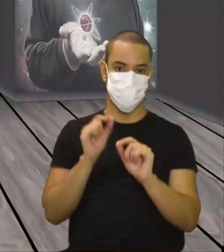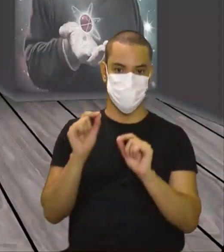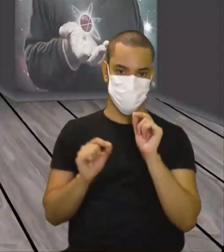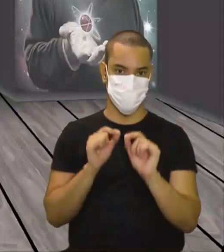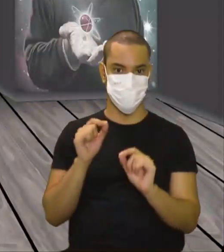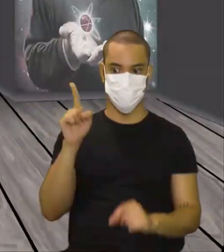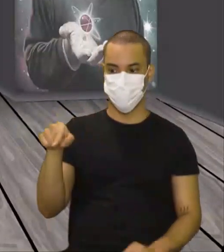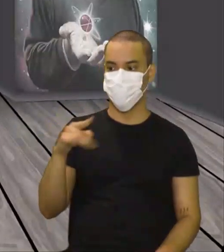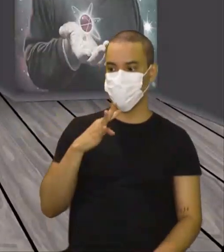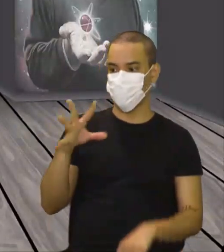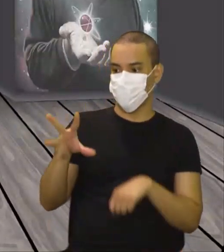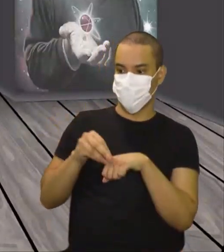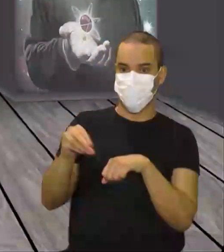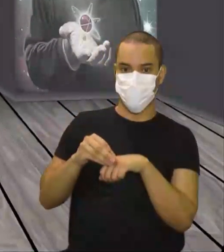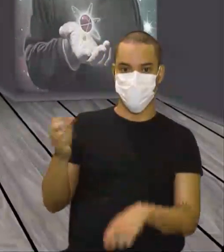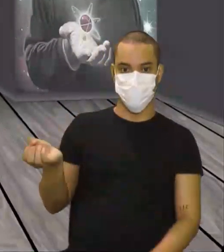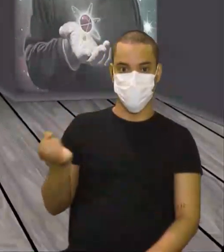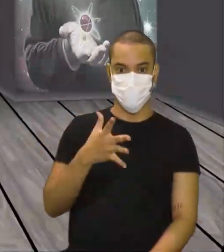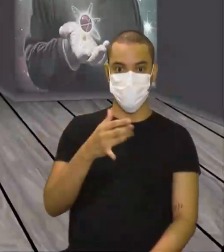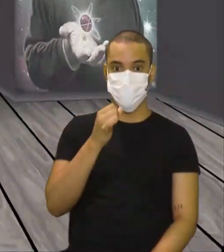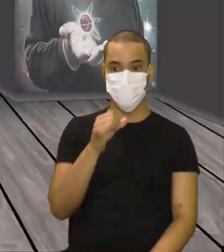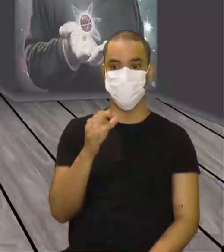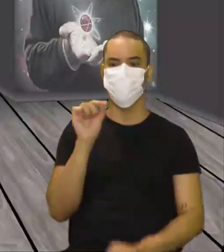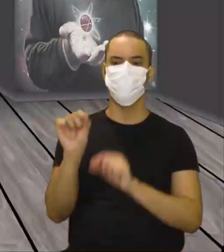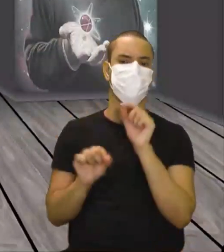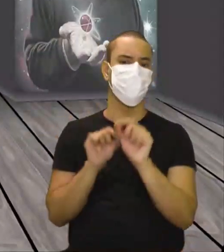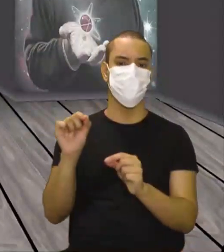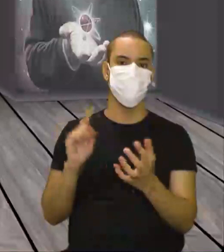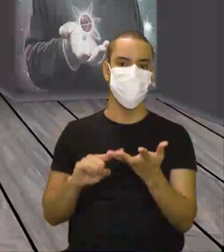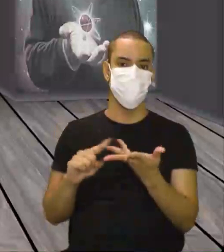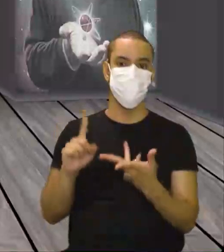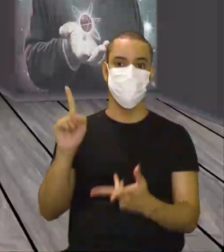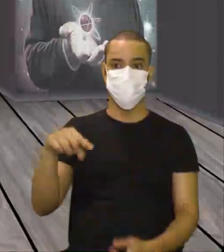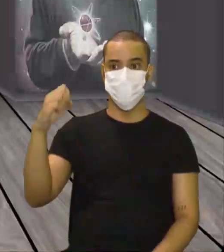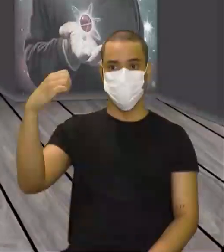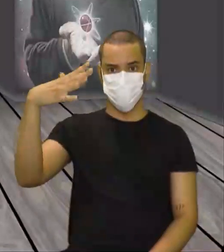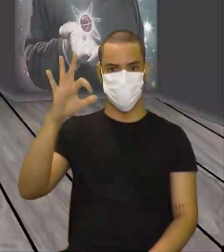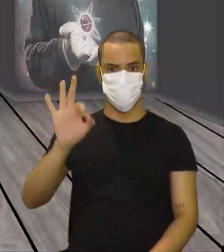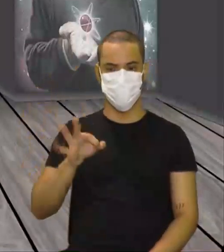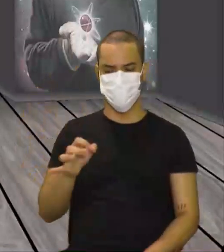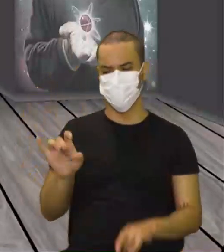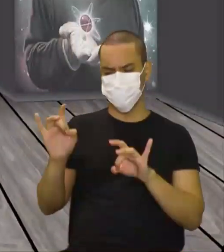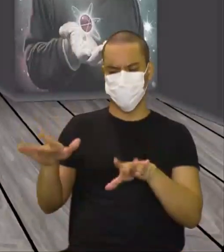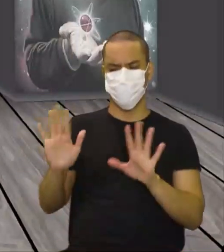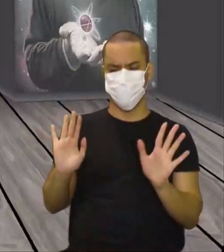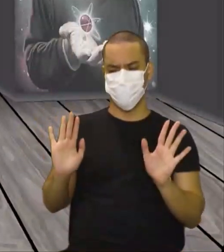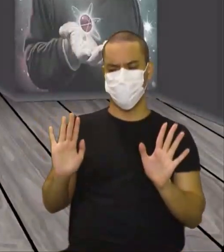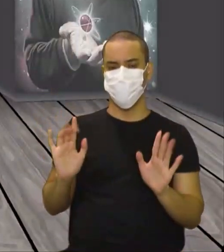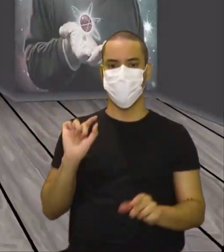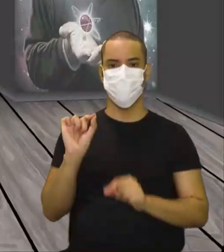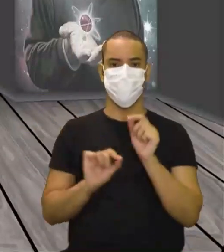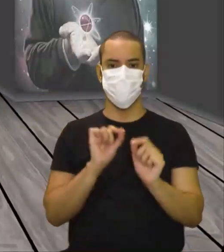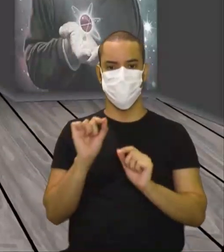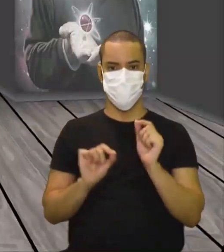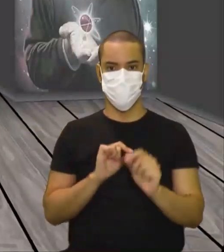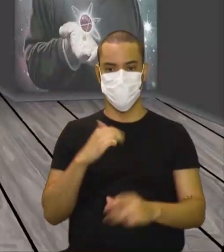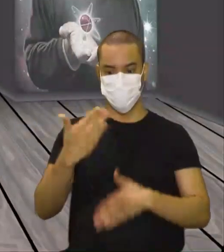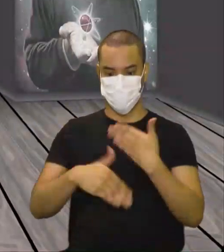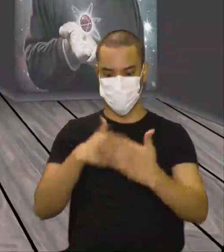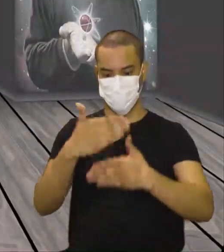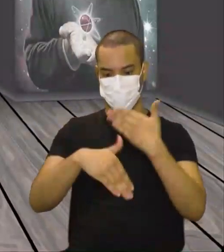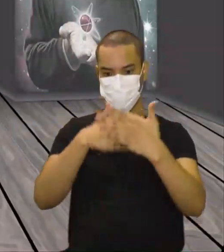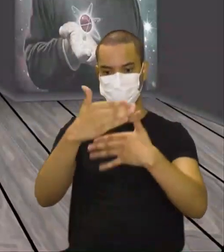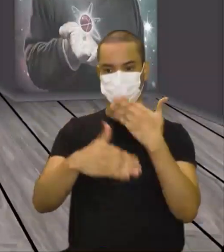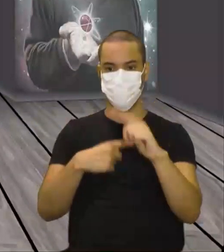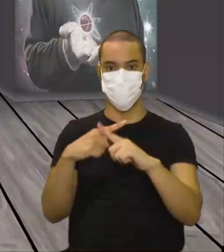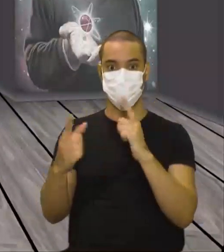isso aqui é um conhecimento novo, energia elétrica, o que é isso? Acende uma lâmpada, legal, mas deixa aí. Aí foi o quê? Foi evoluindo.